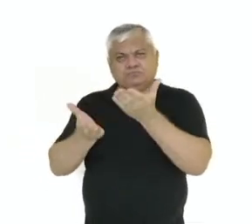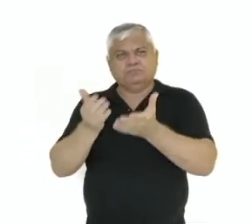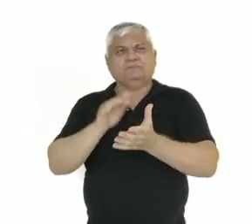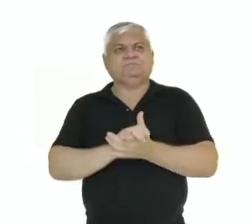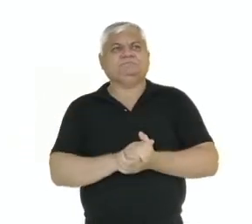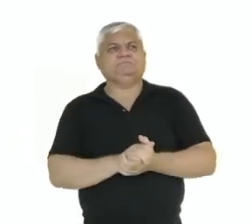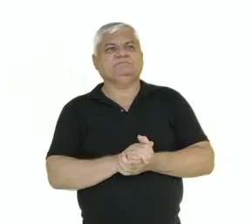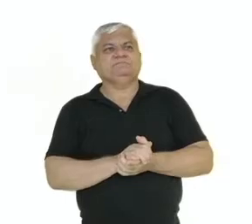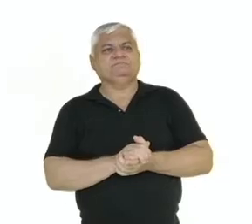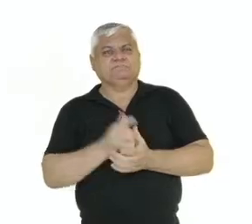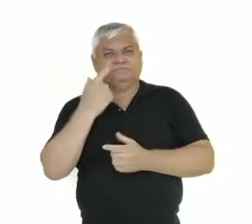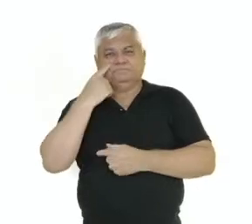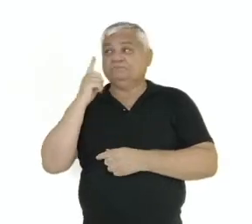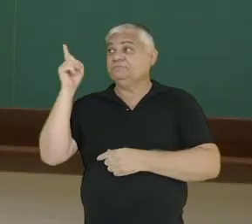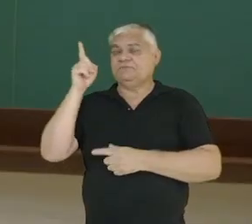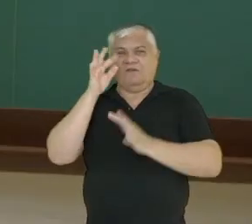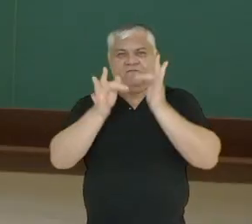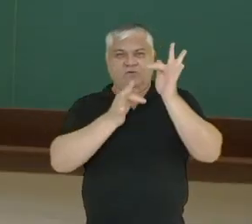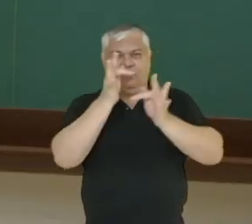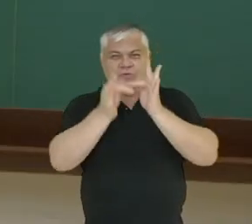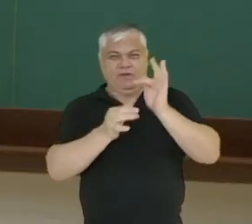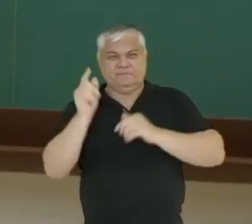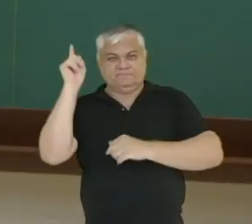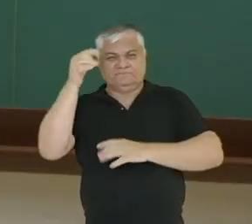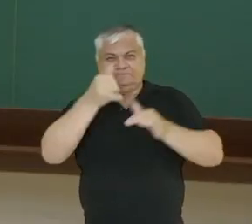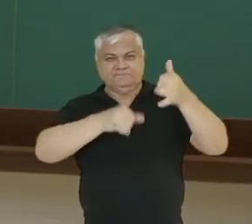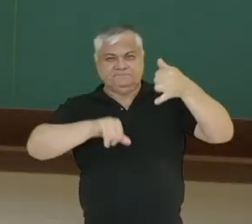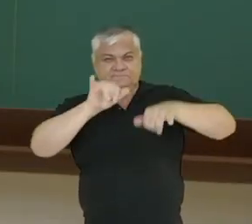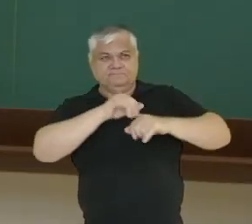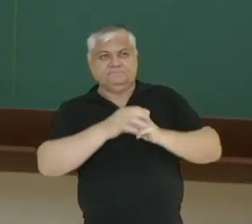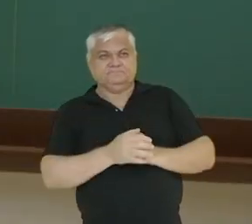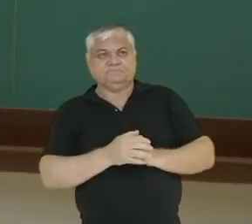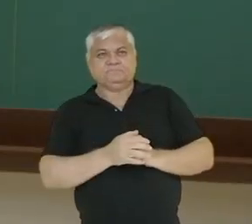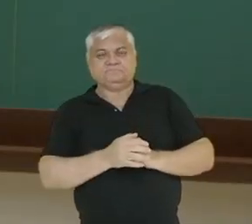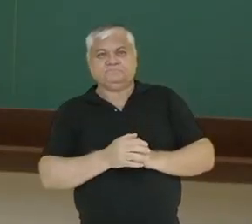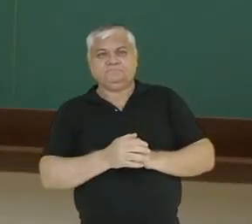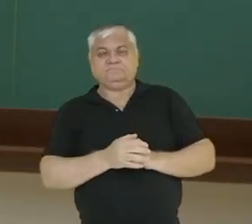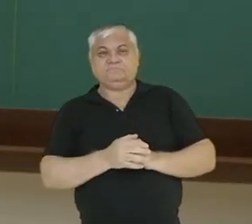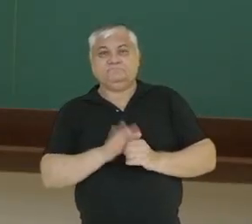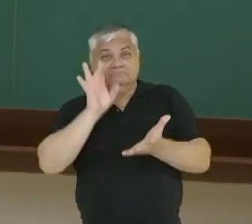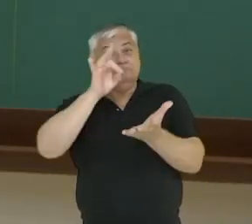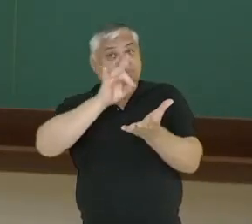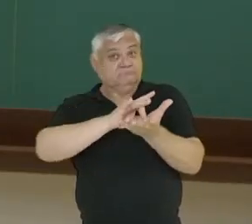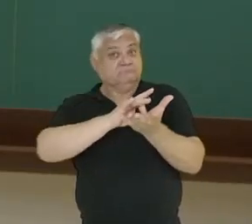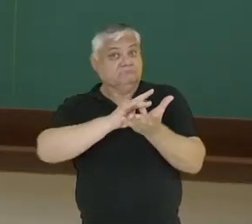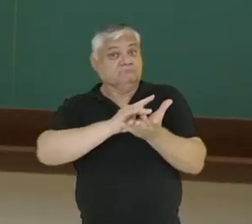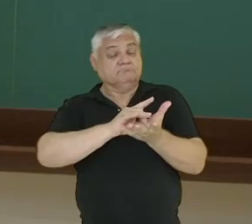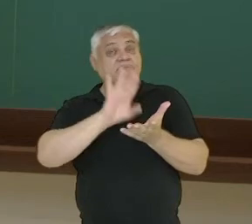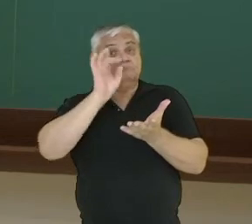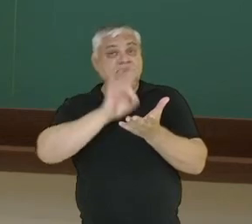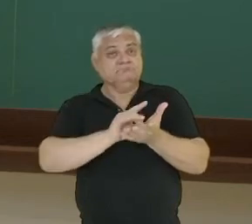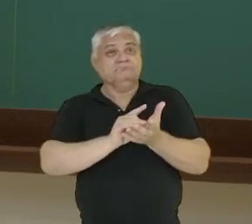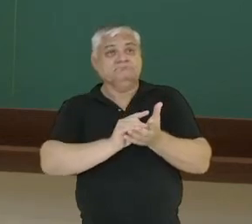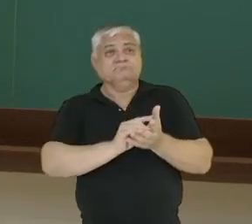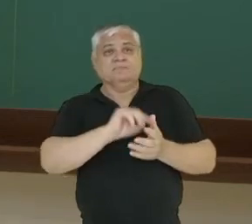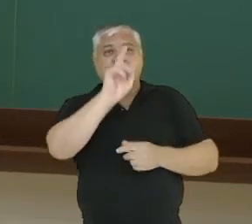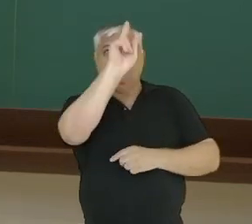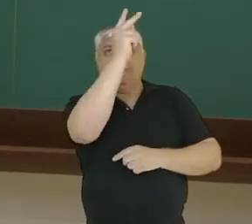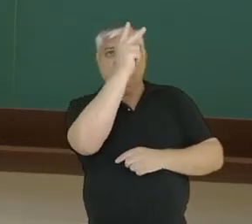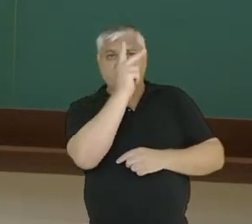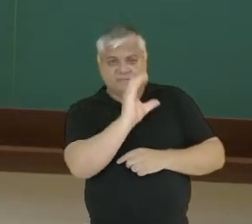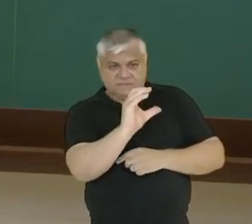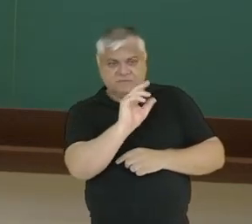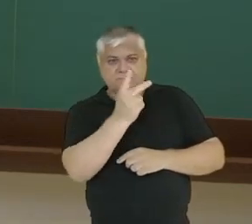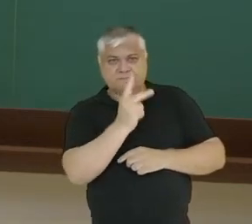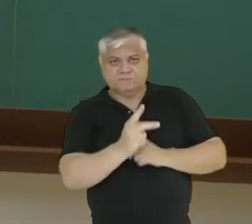solução. Observe que esta reação química é uma reação química real, que ela é reproduzida em